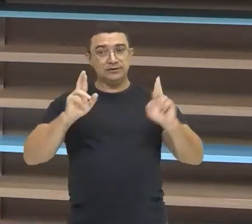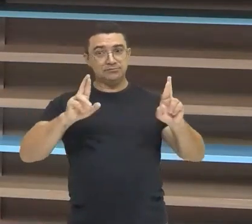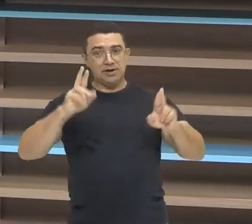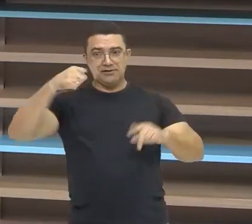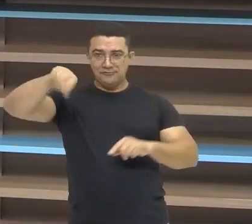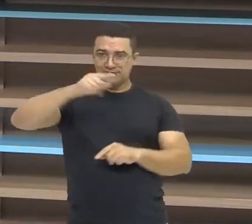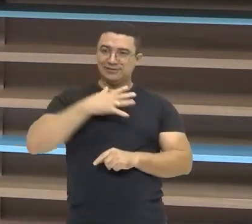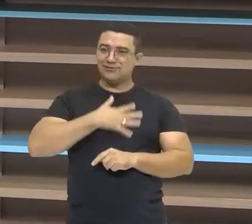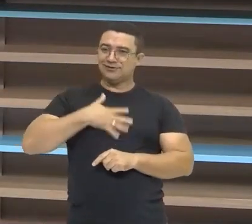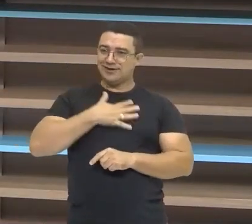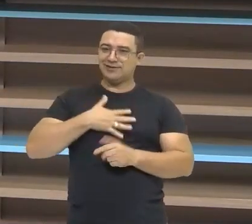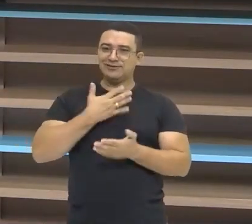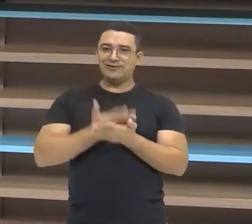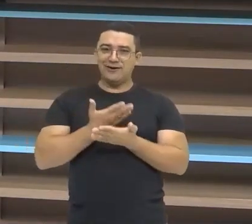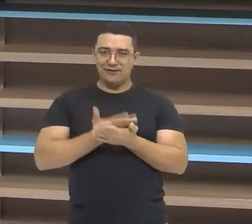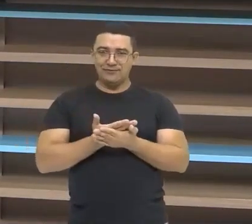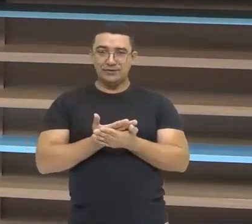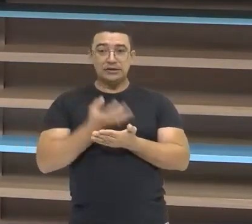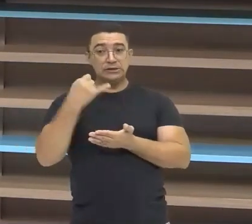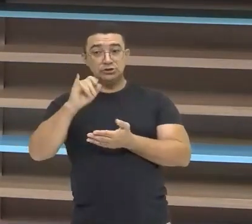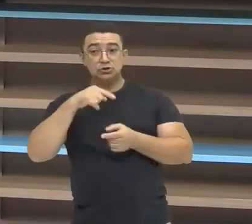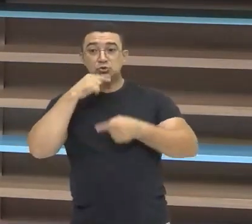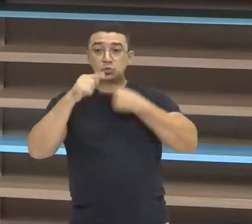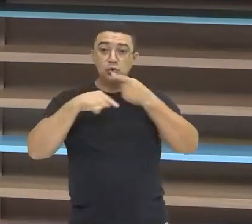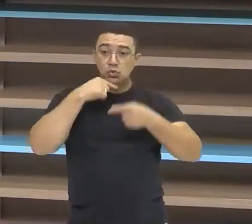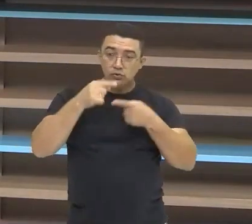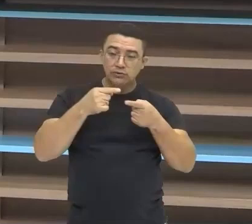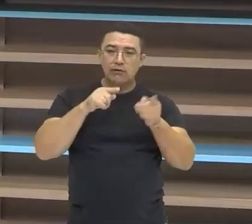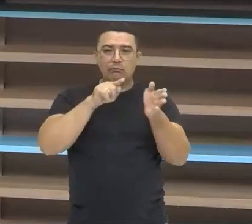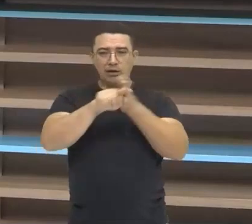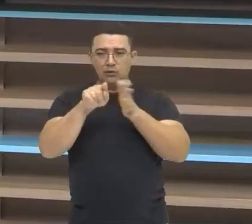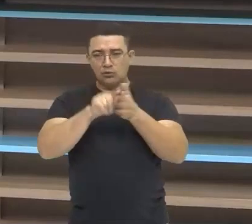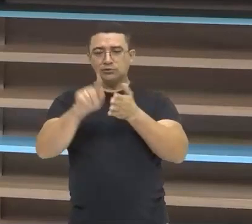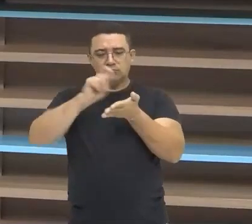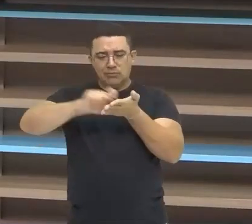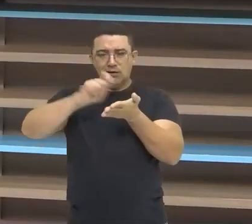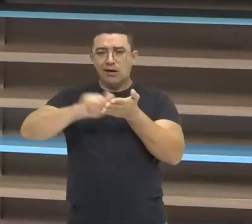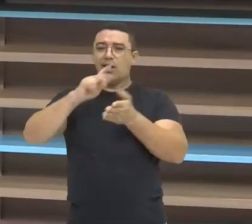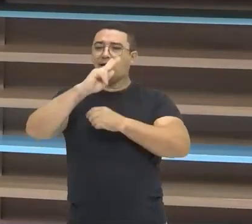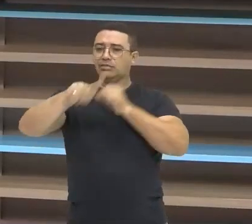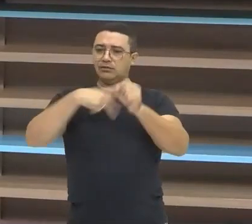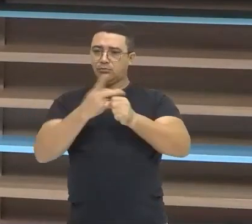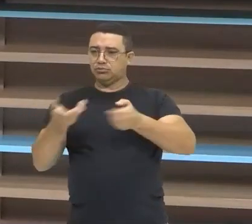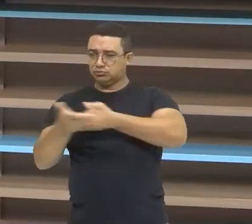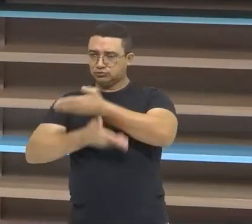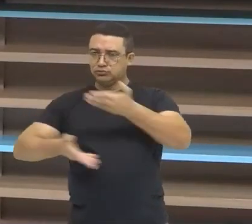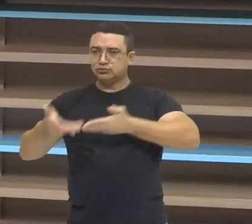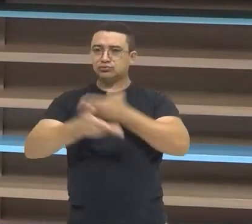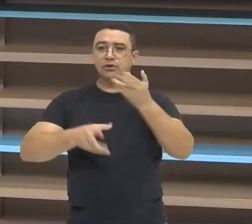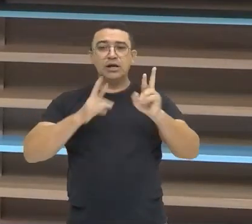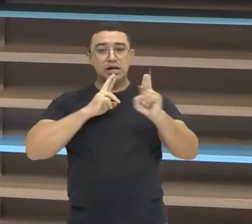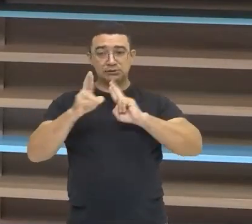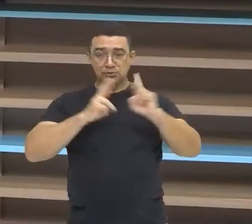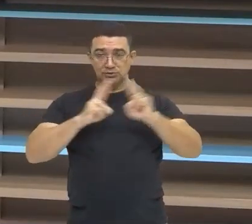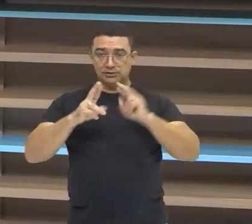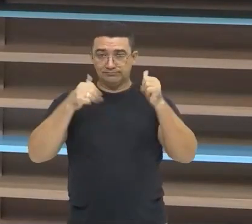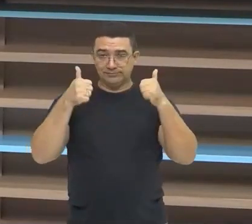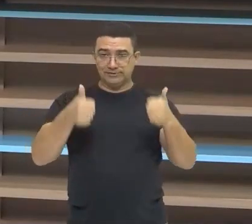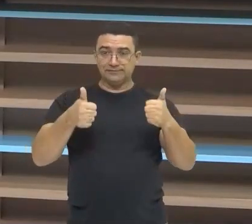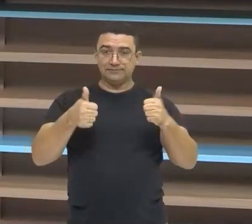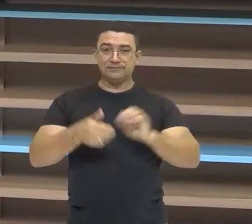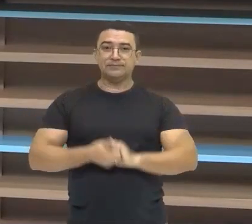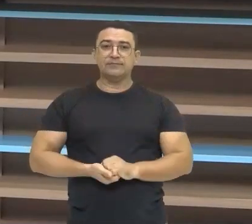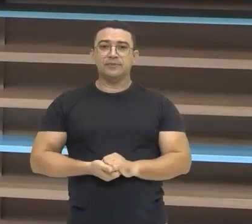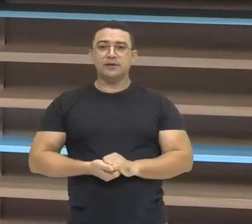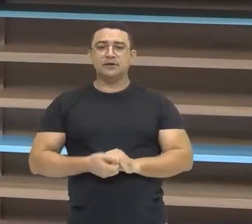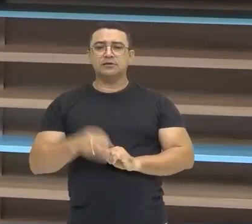tenham gostado desta aula. Se tiverem perguntas, anota, porque na interatividade nós vamos responder, tá bom?